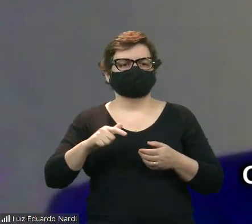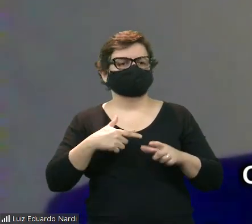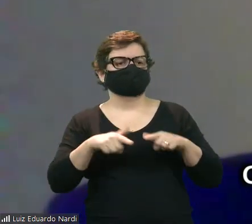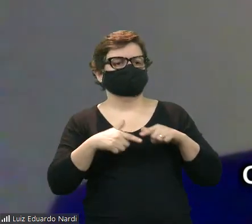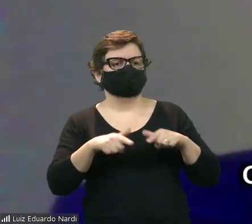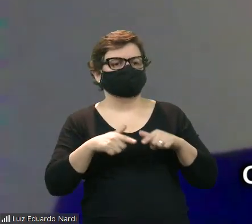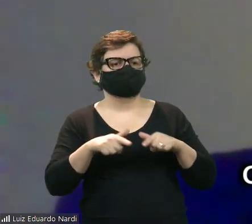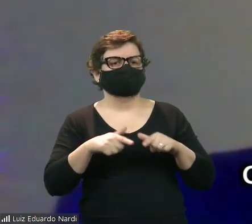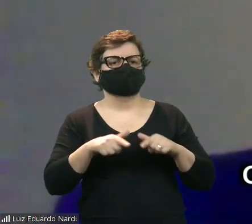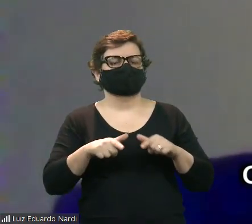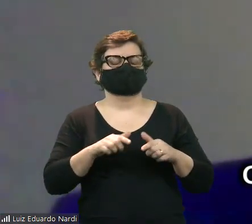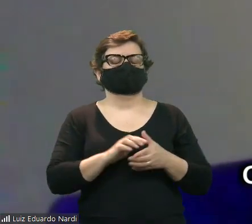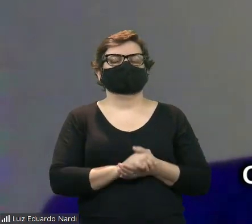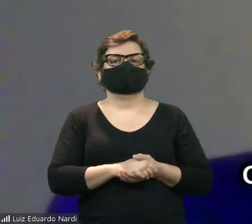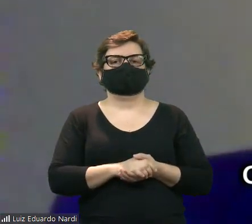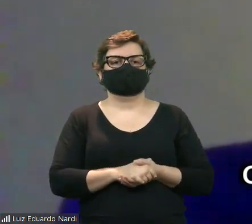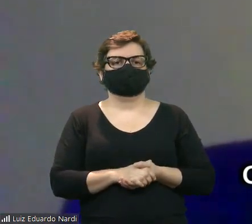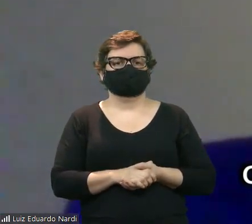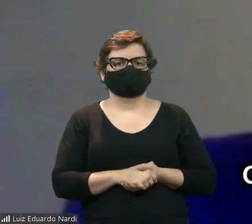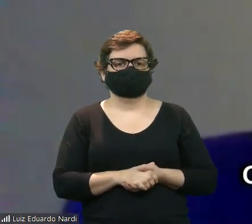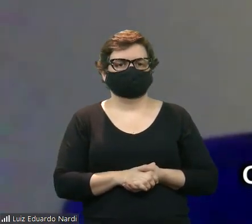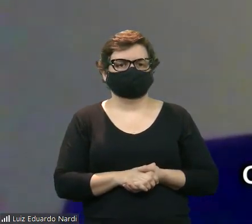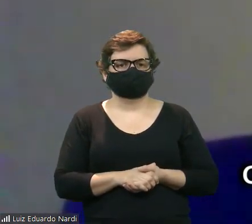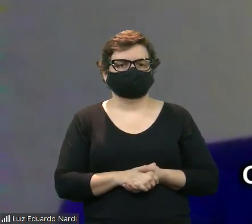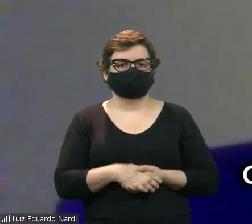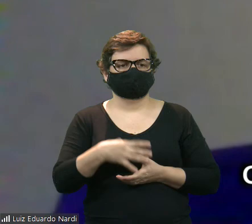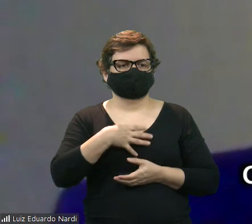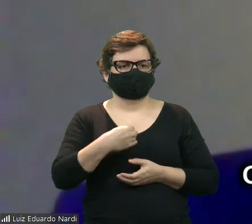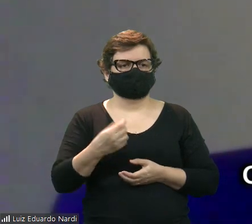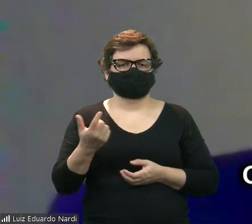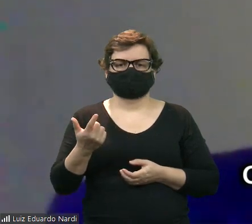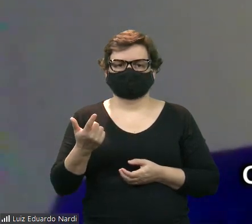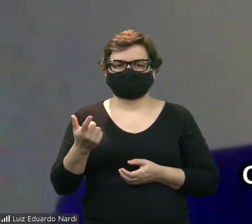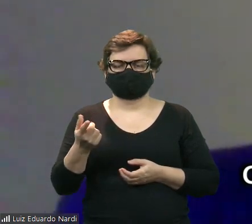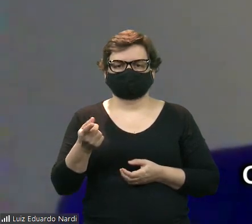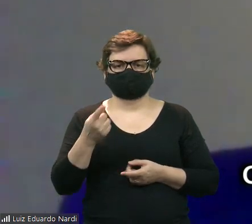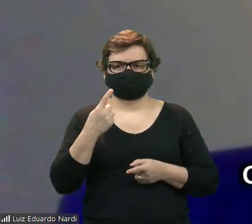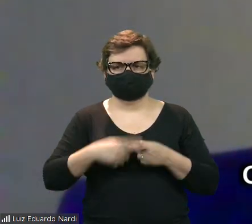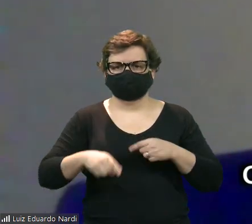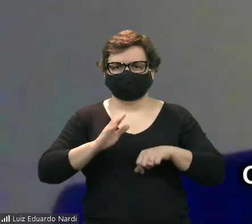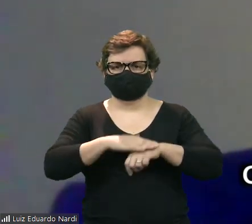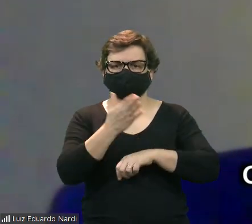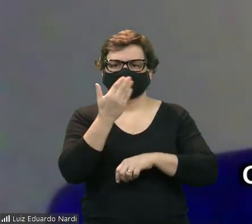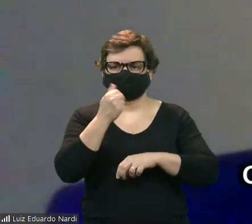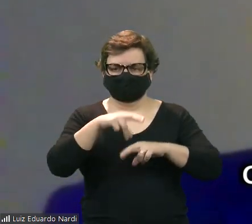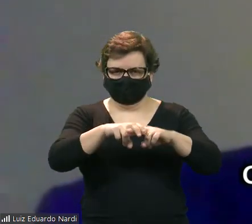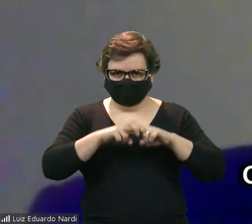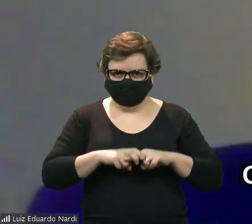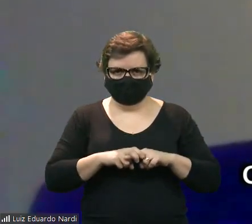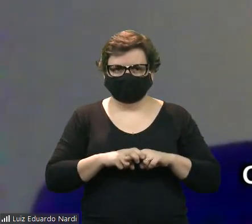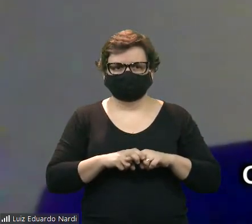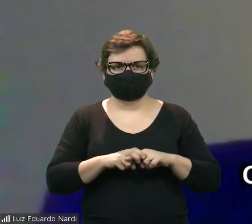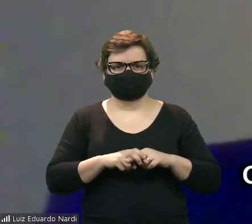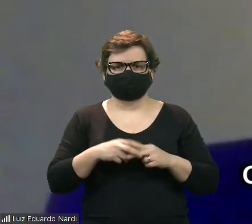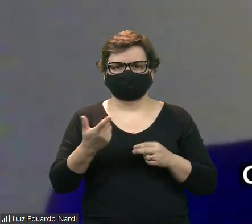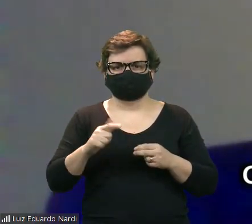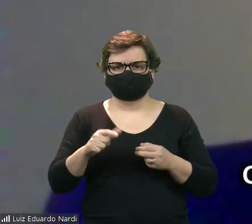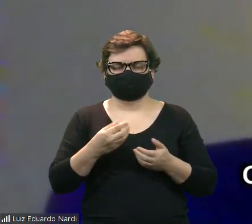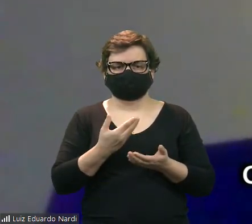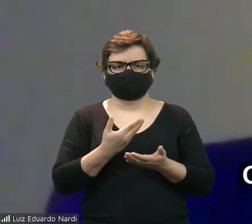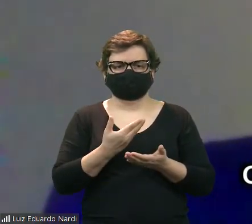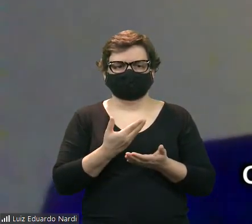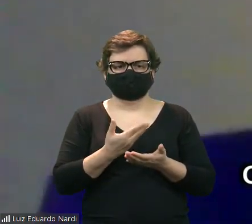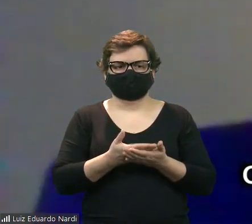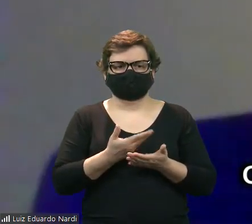que está desempregado, pela mãe que está desempregada, pelo filho que não consegue mais comer porque não vai à escola. E, por exemplo,